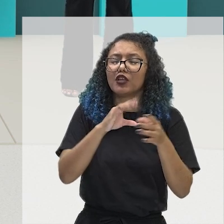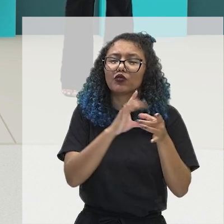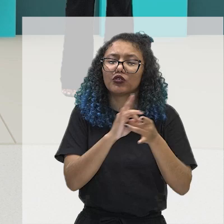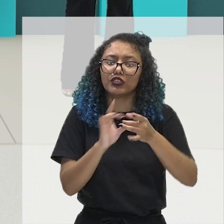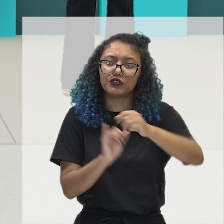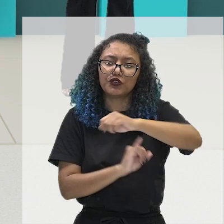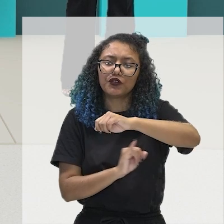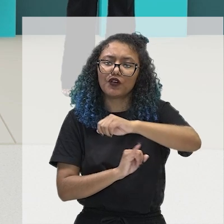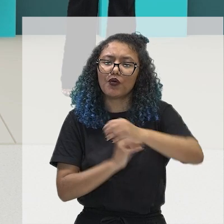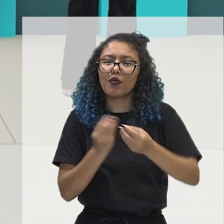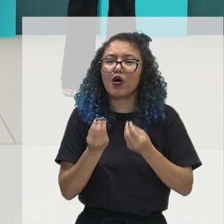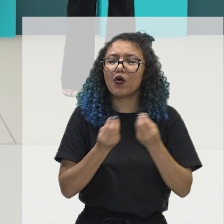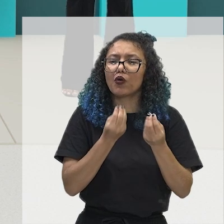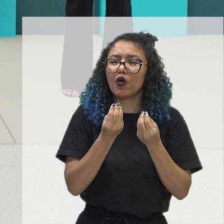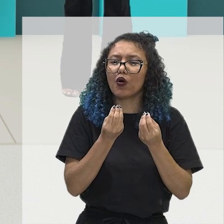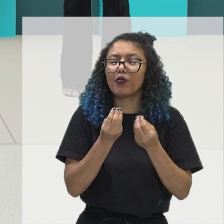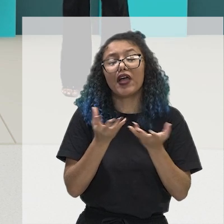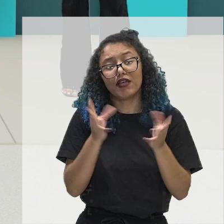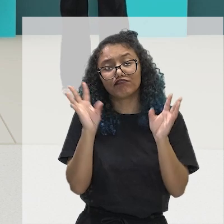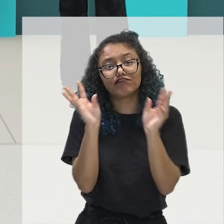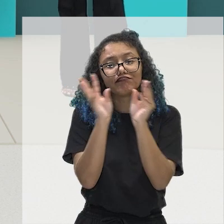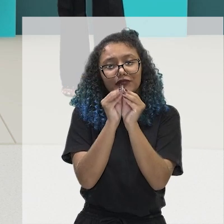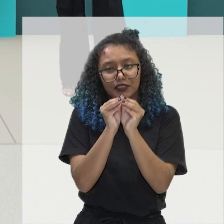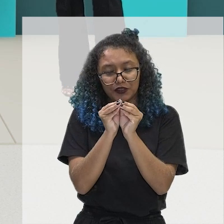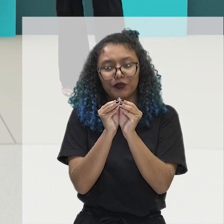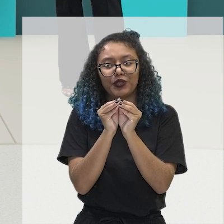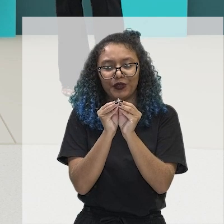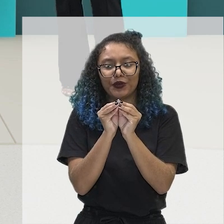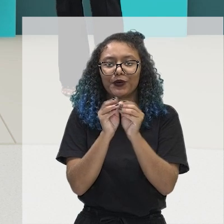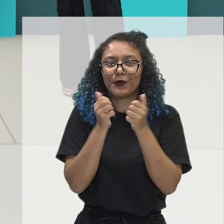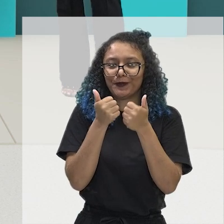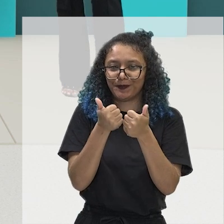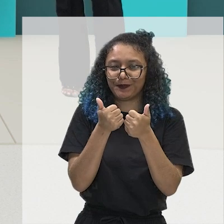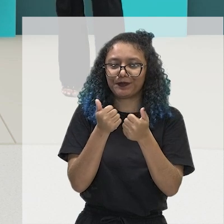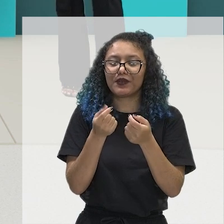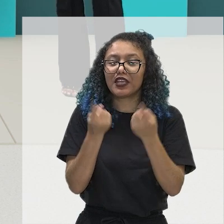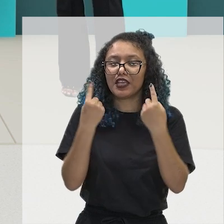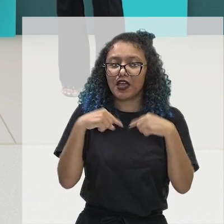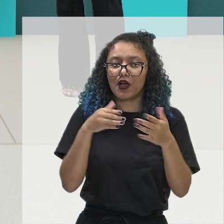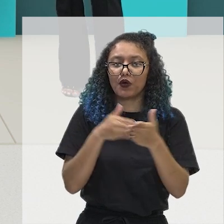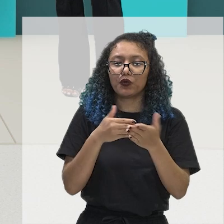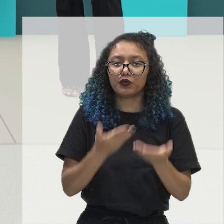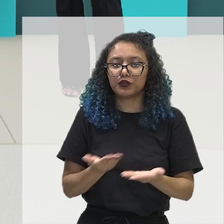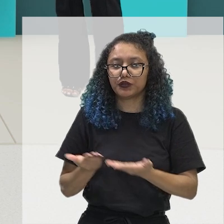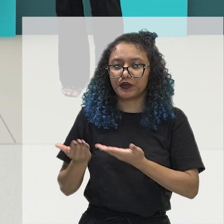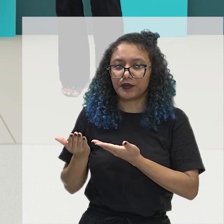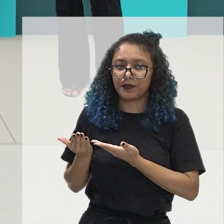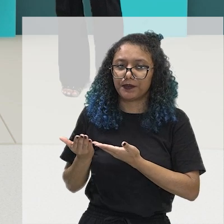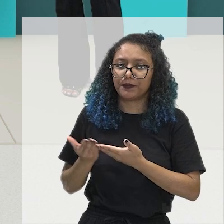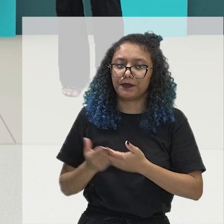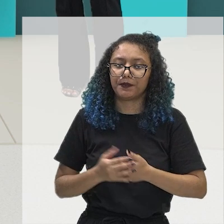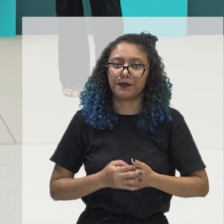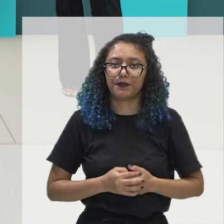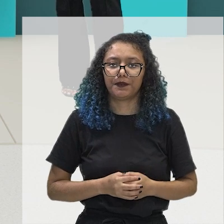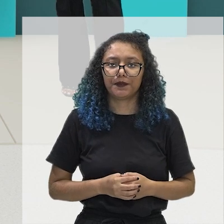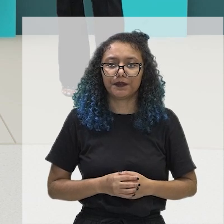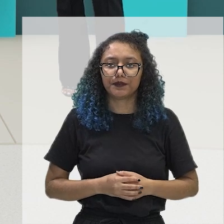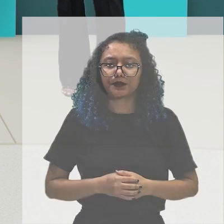ambientes informais, ela acontece aí mais contraída, abreviada, ok? E a última, deixe-me